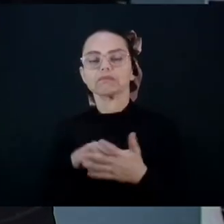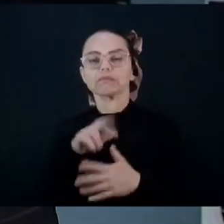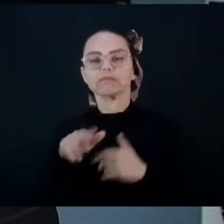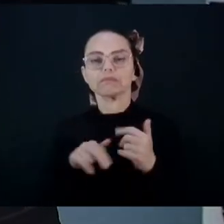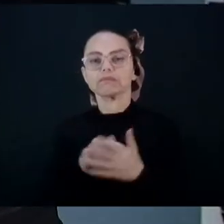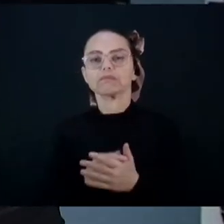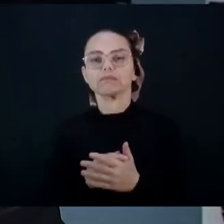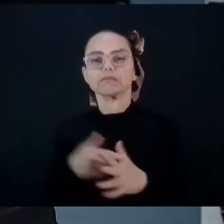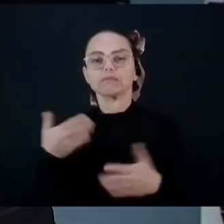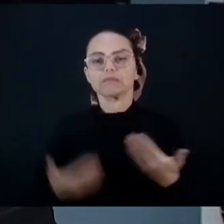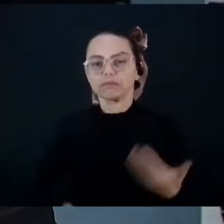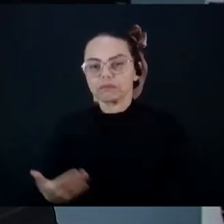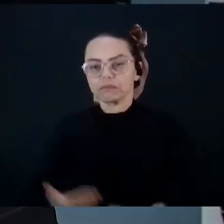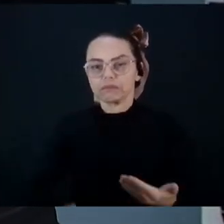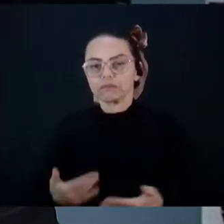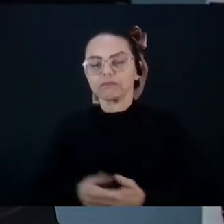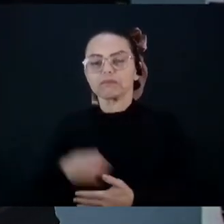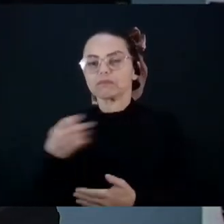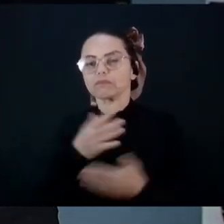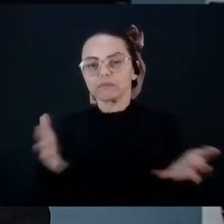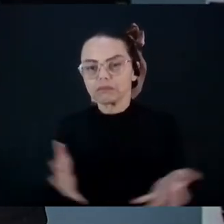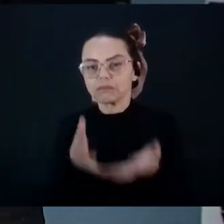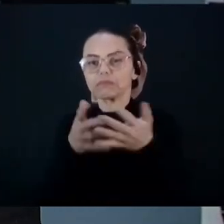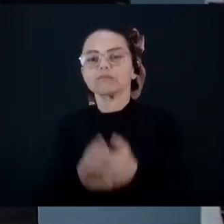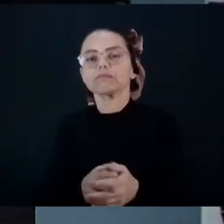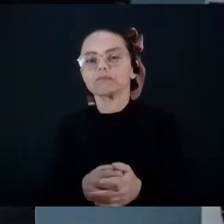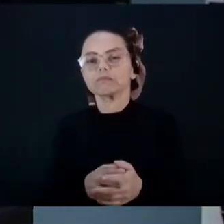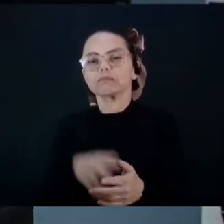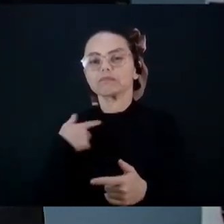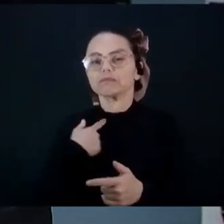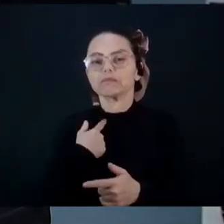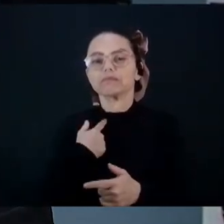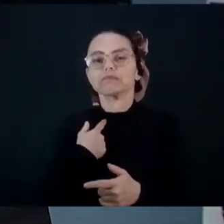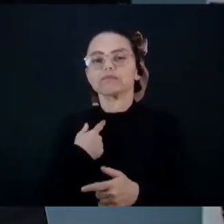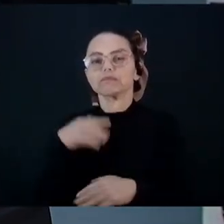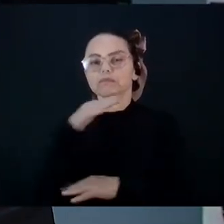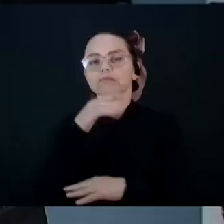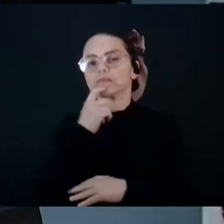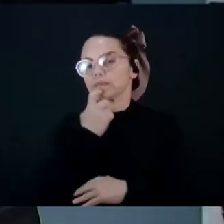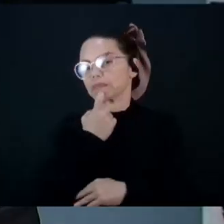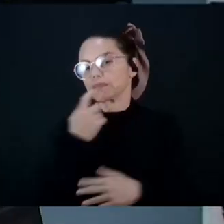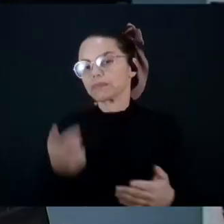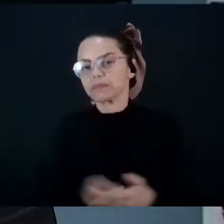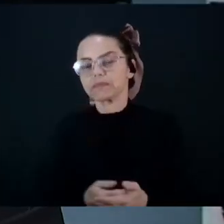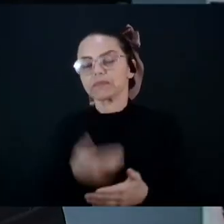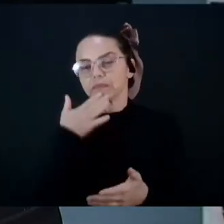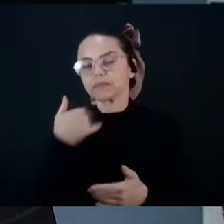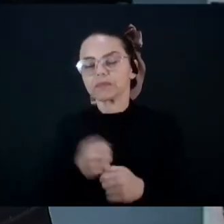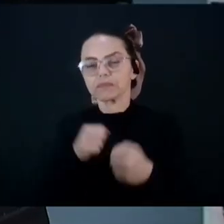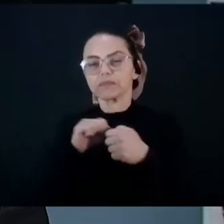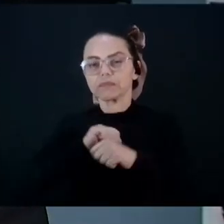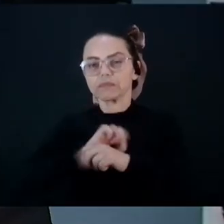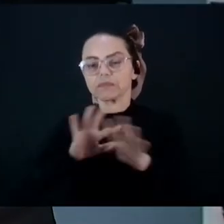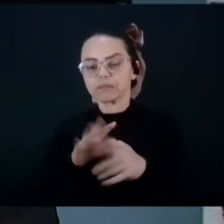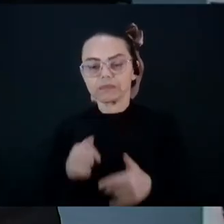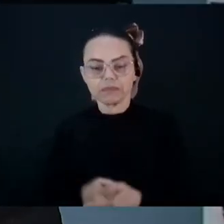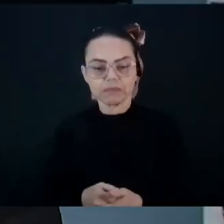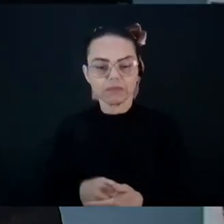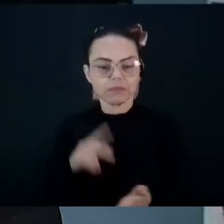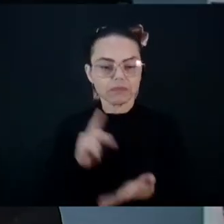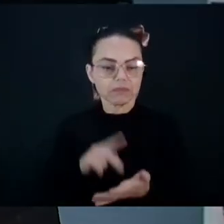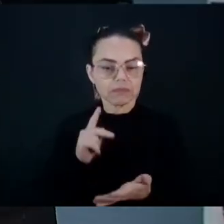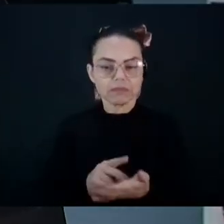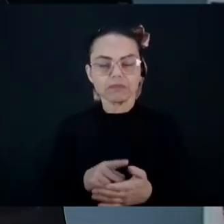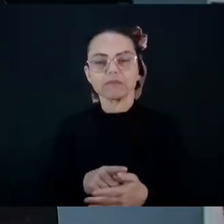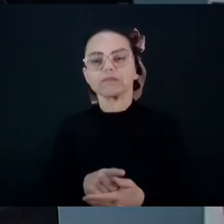eles contribuem para essa criação da Câmara cada vez mais consolidada na transparência, na eficiência, né?